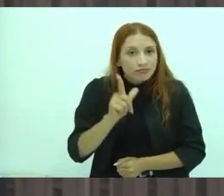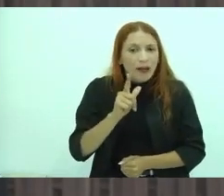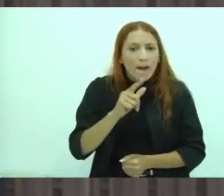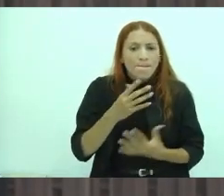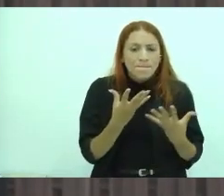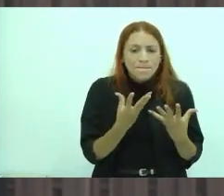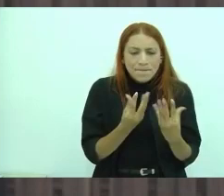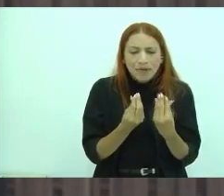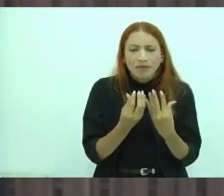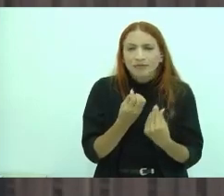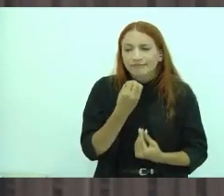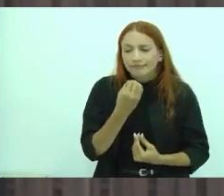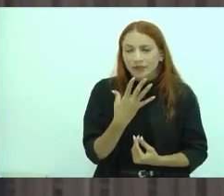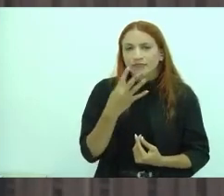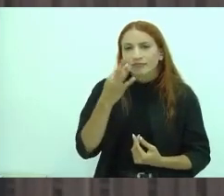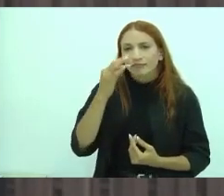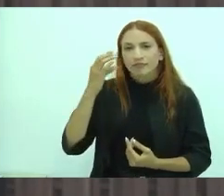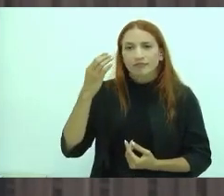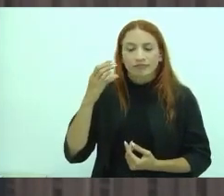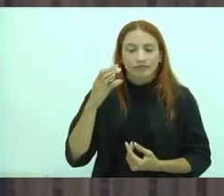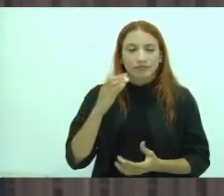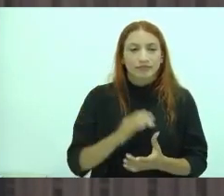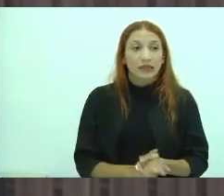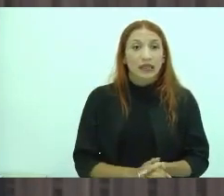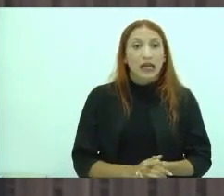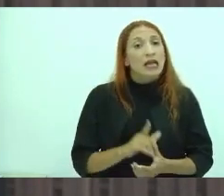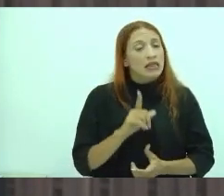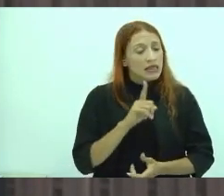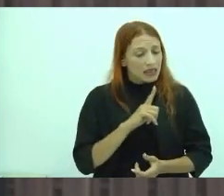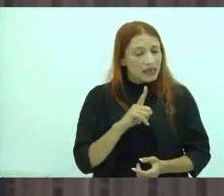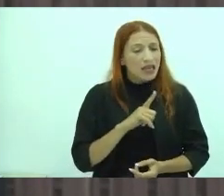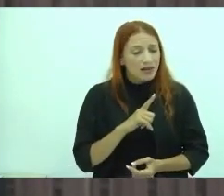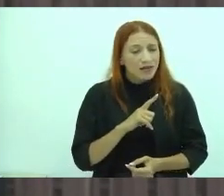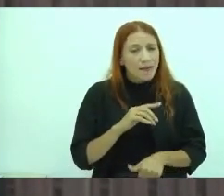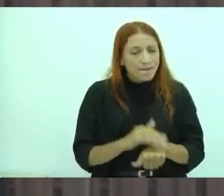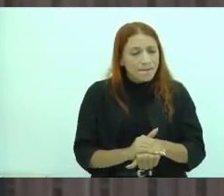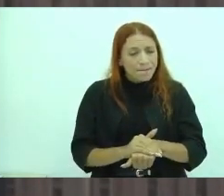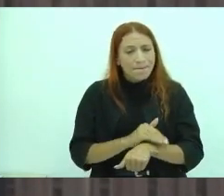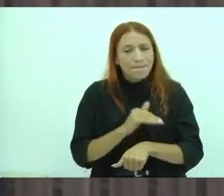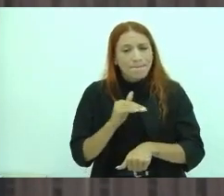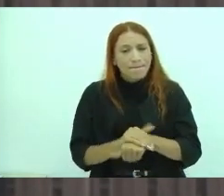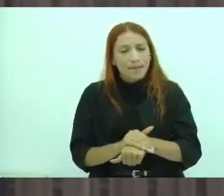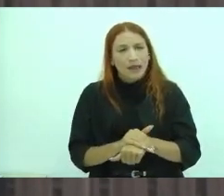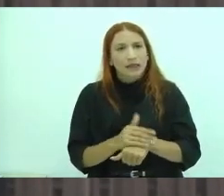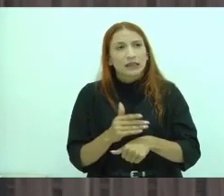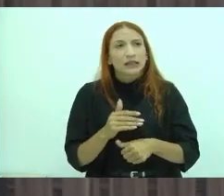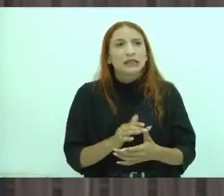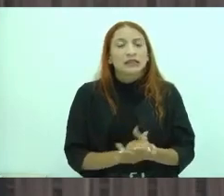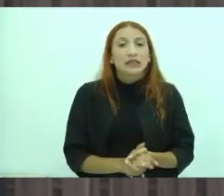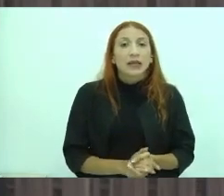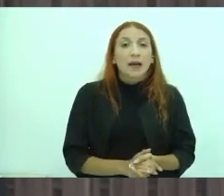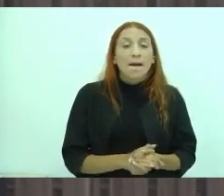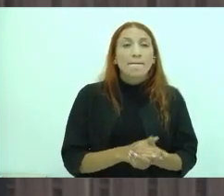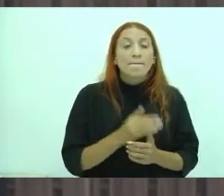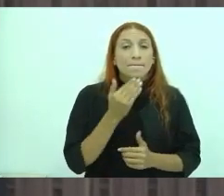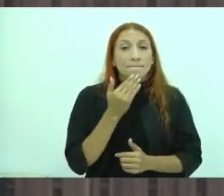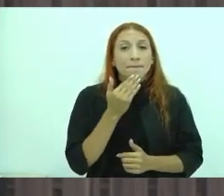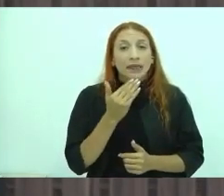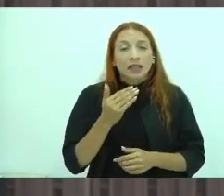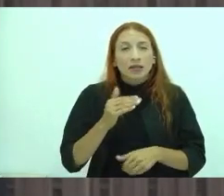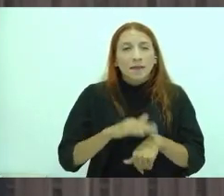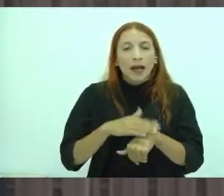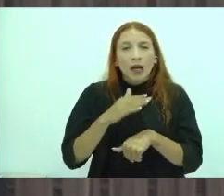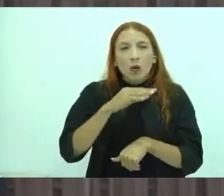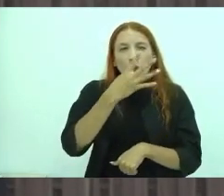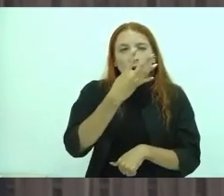realizações no bairro Tancredo Neves. Ainda temos já na fase licitatórias, 4 ruas